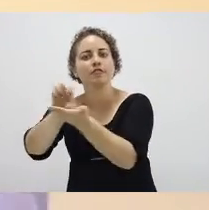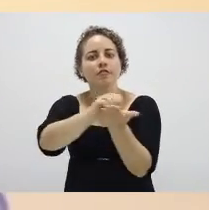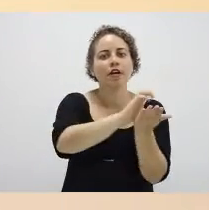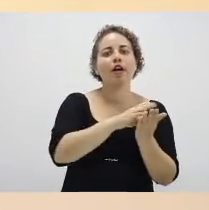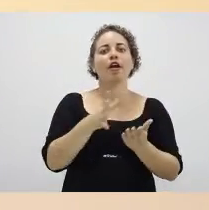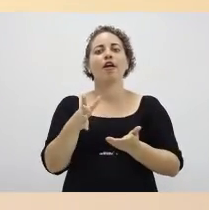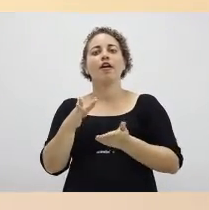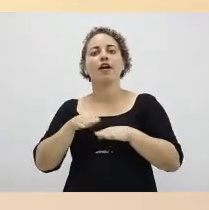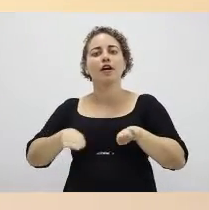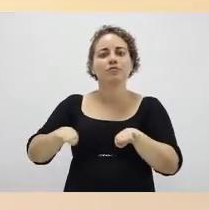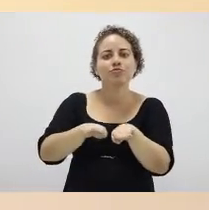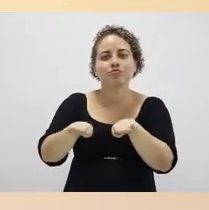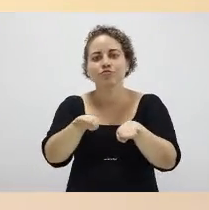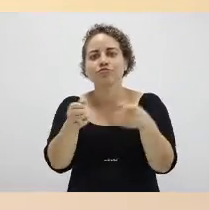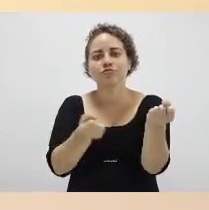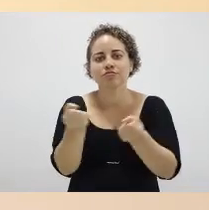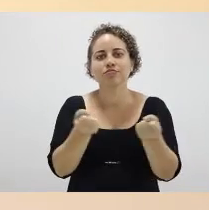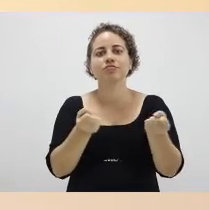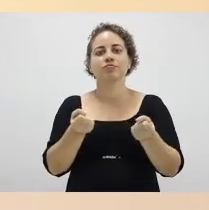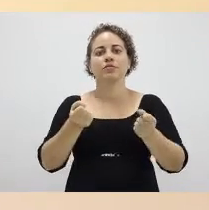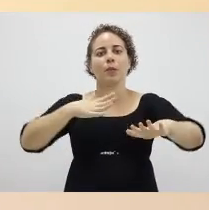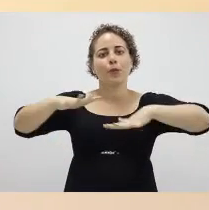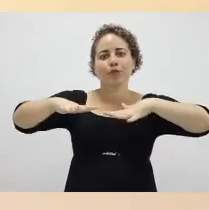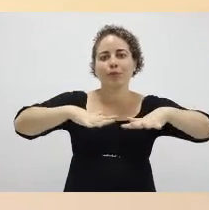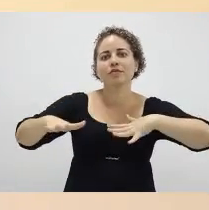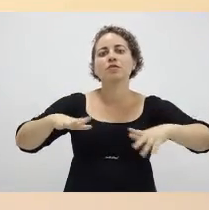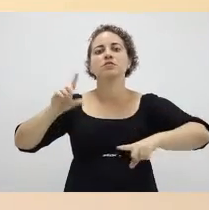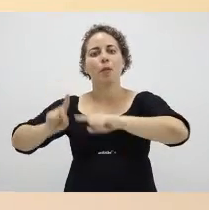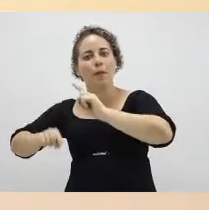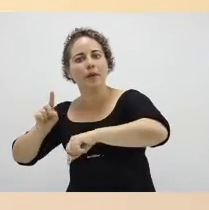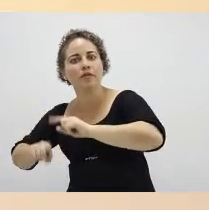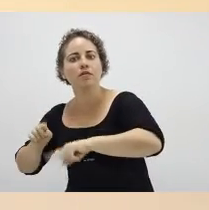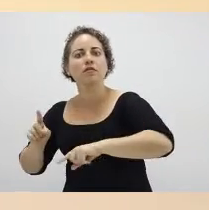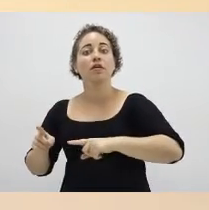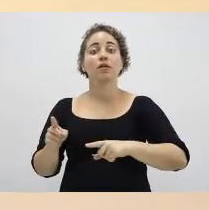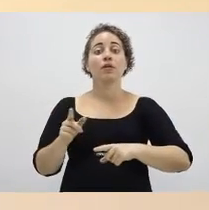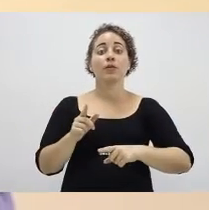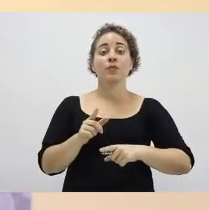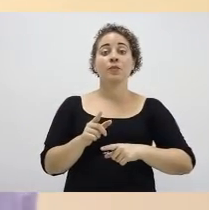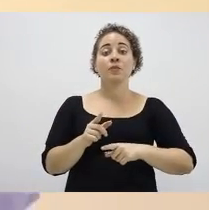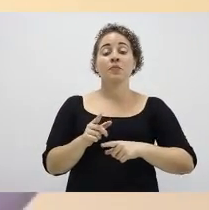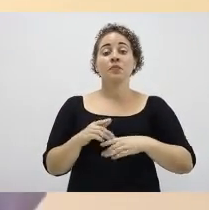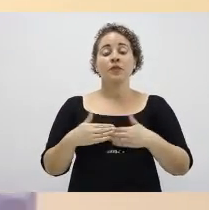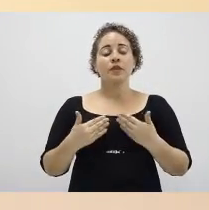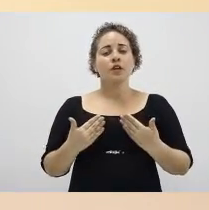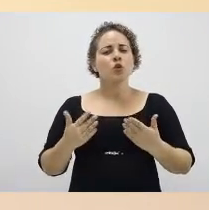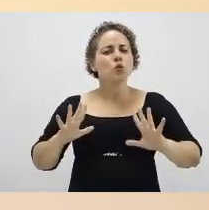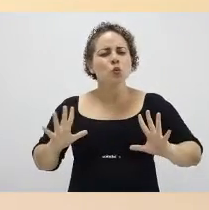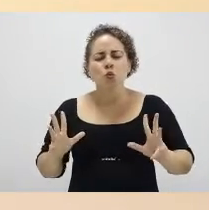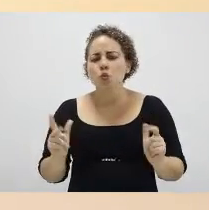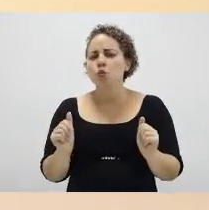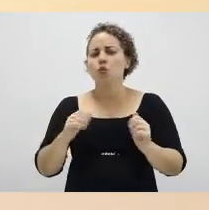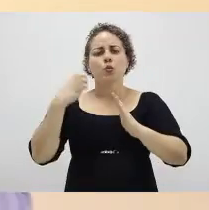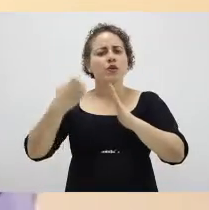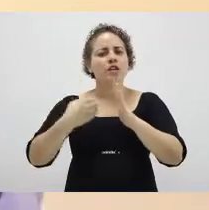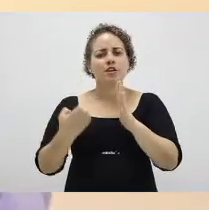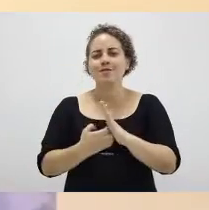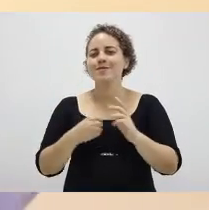transporte de matéria-prima, movimentação de produto acabado, de estoques, tudo que a empresa realiza